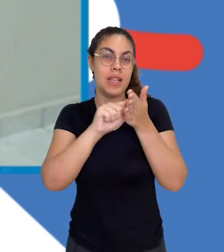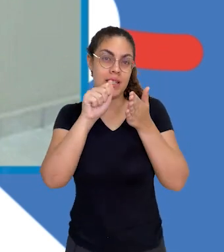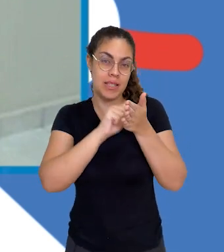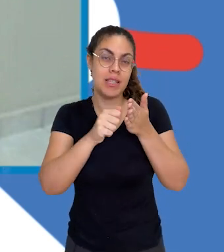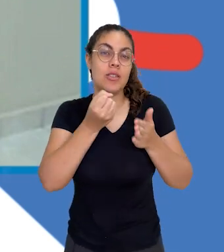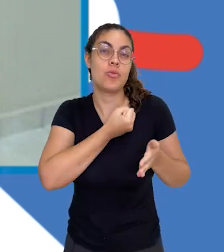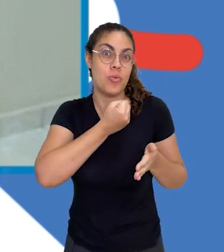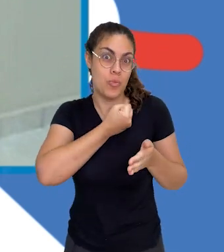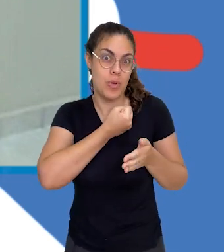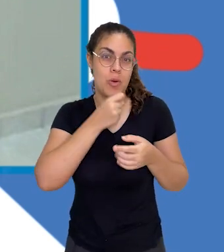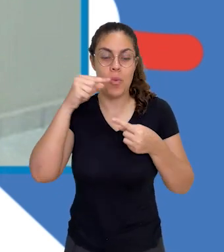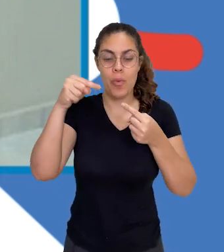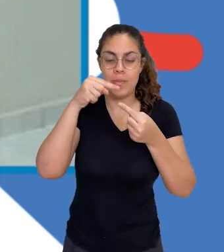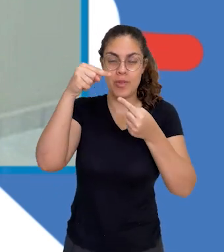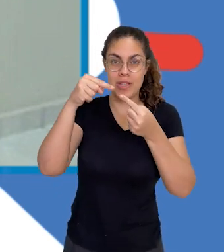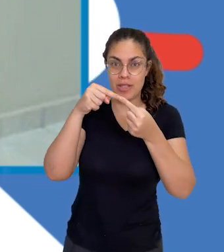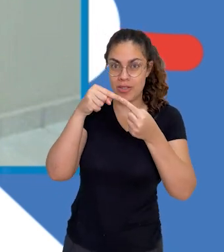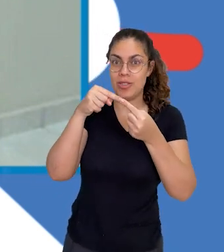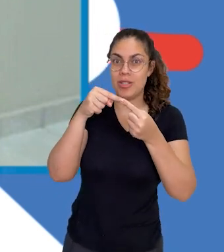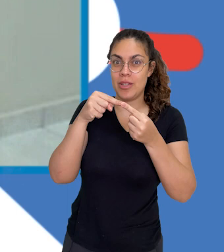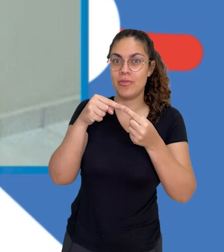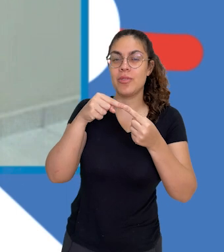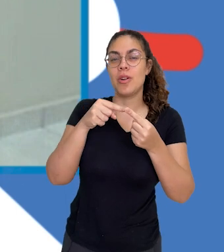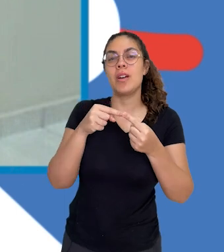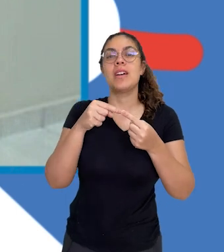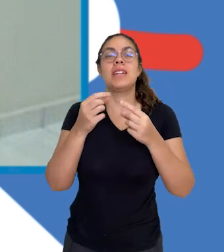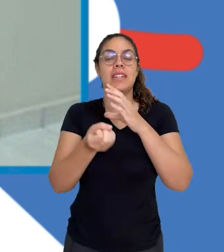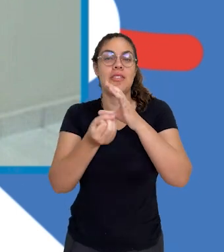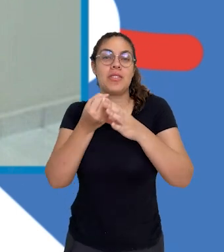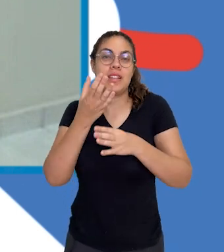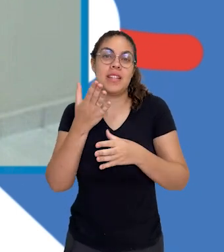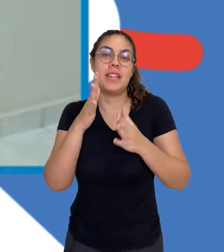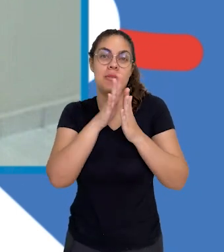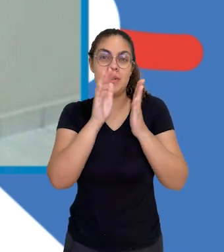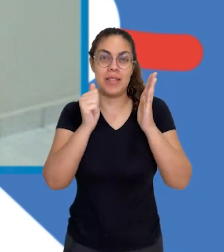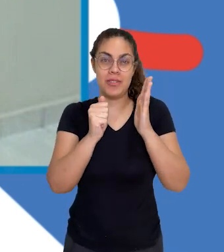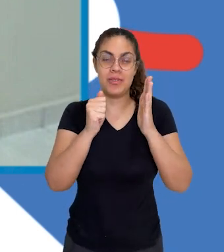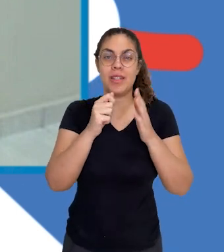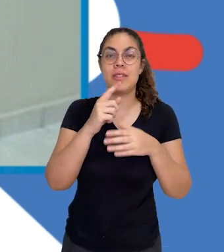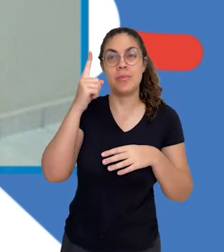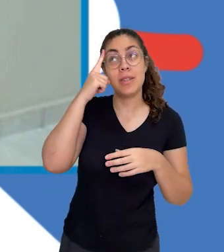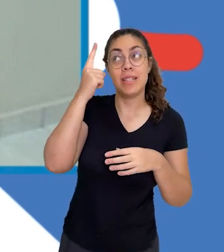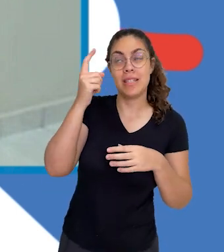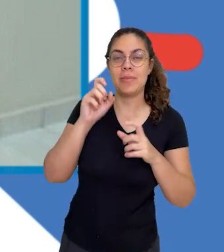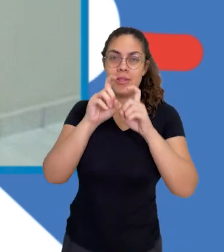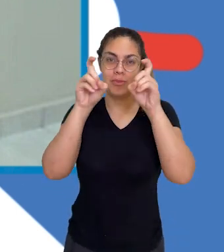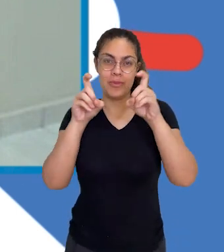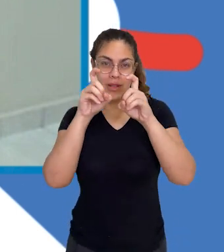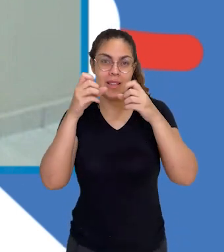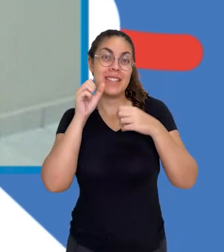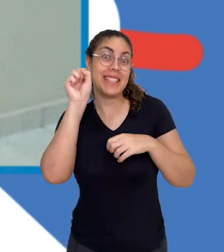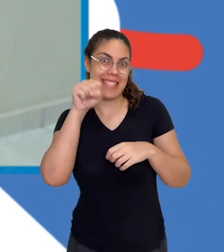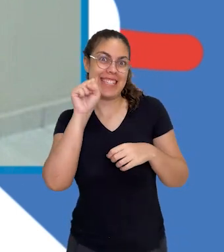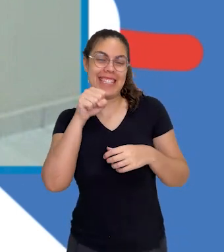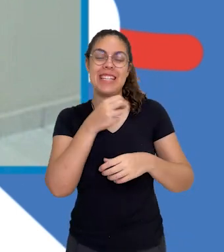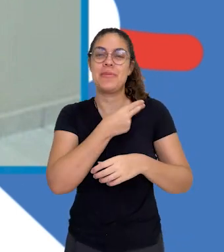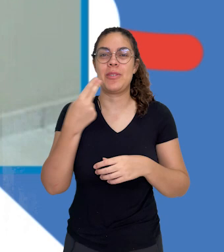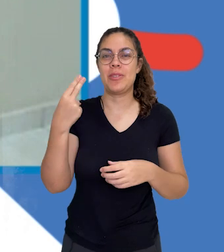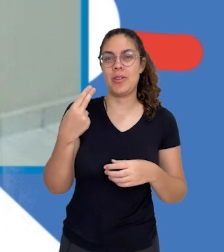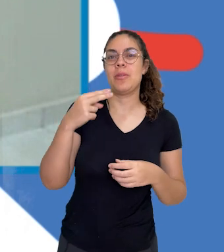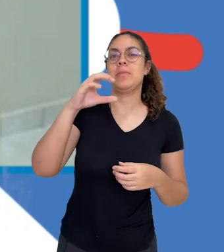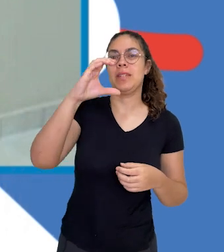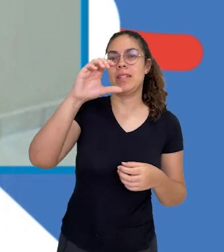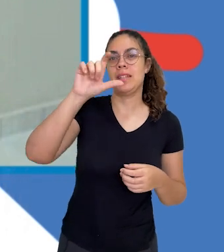objetivos desse material que eu chamei carinhosamente de pensamento computacional na minha disciplina sim meu nome é Clarice Moura